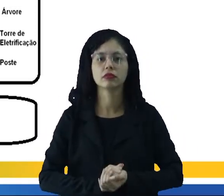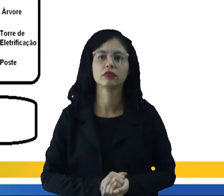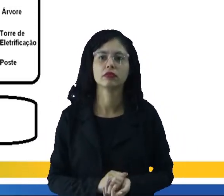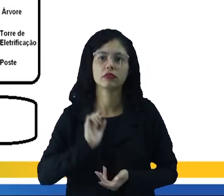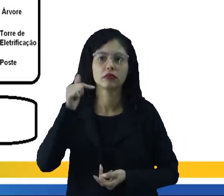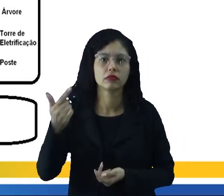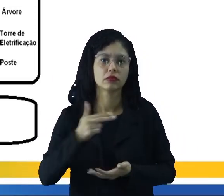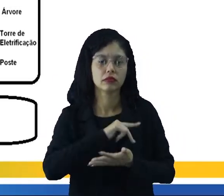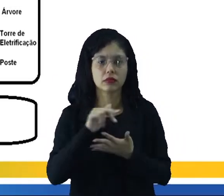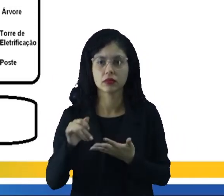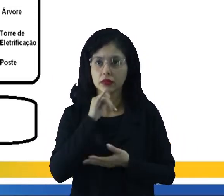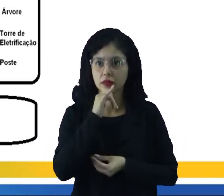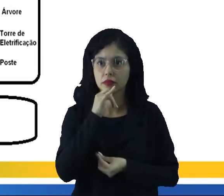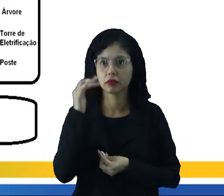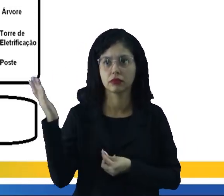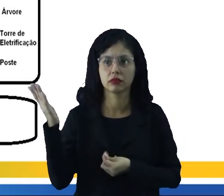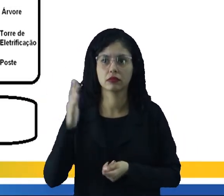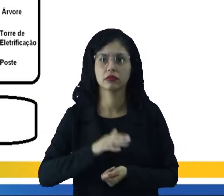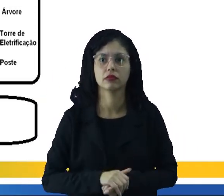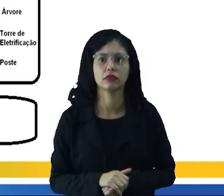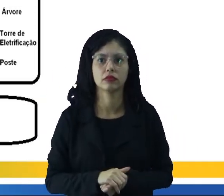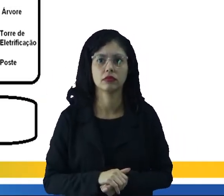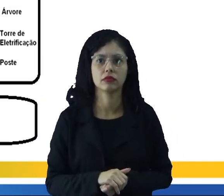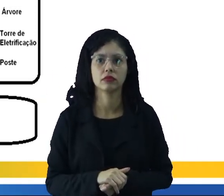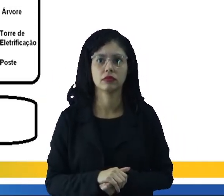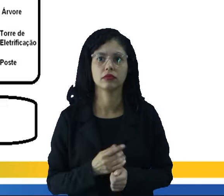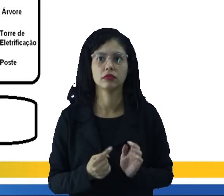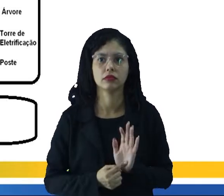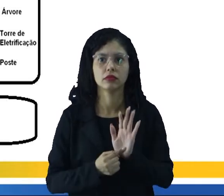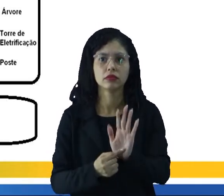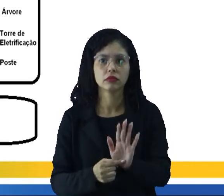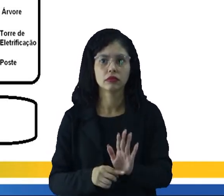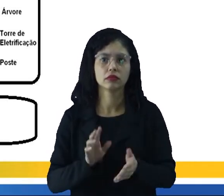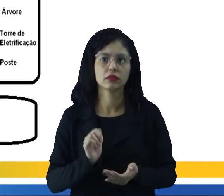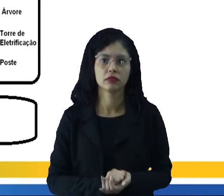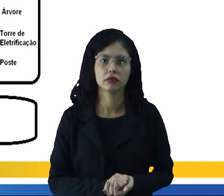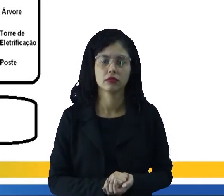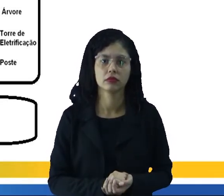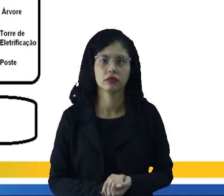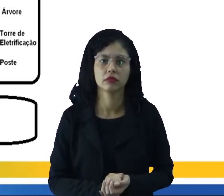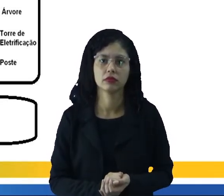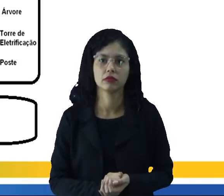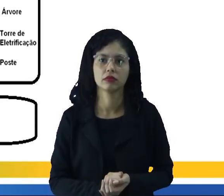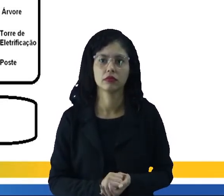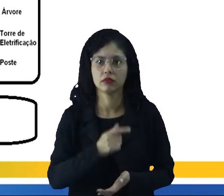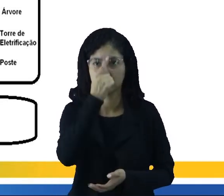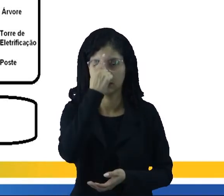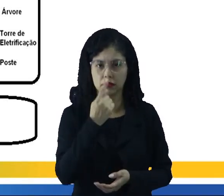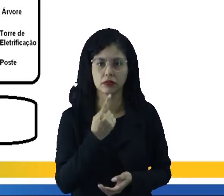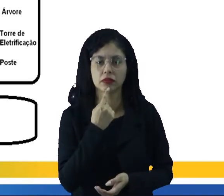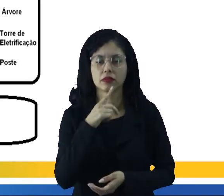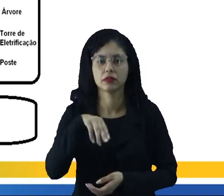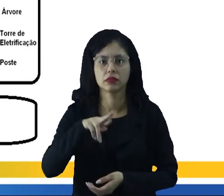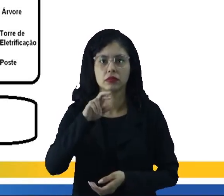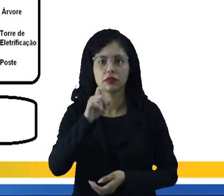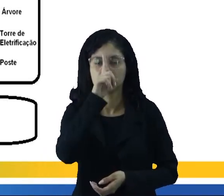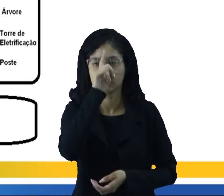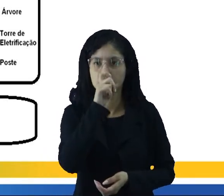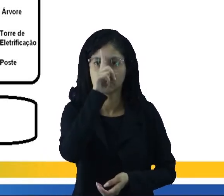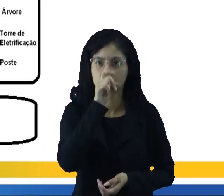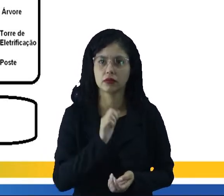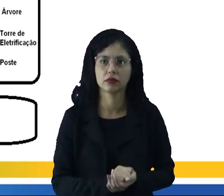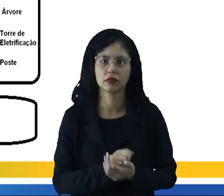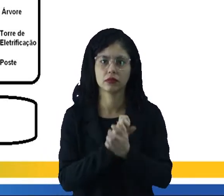Tem alguns outros exemplos aí, como por exemplo, representações das edificações. Você tem a figura do museu, do hospital,